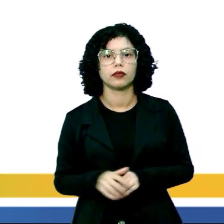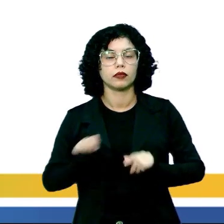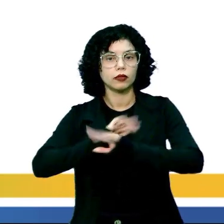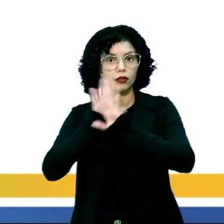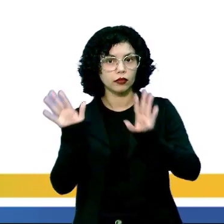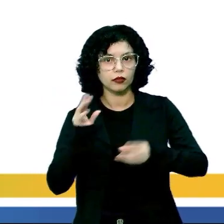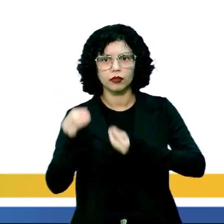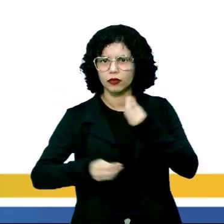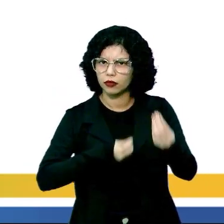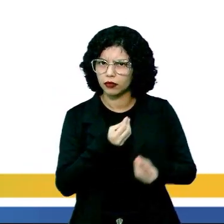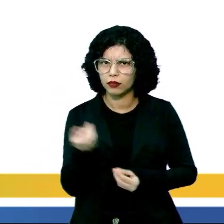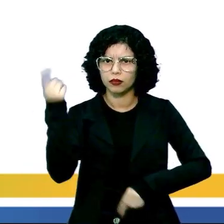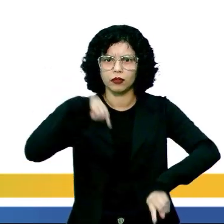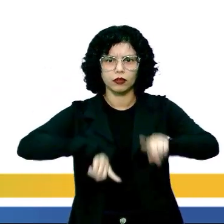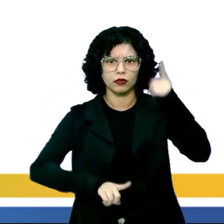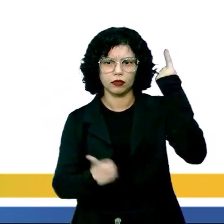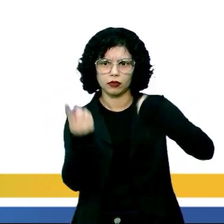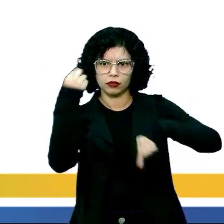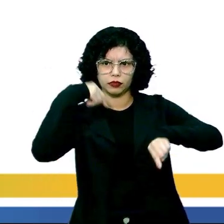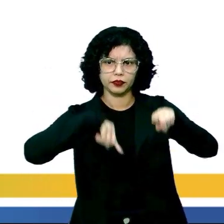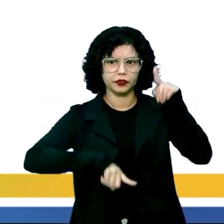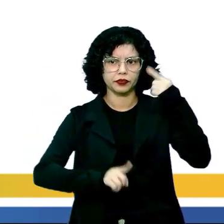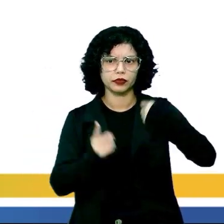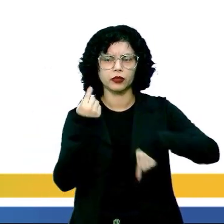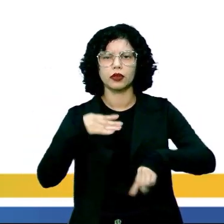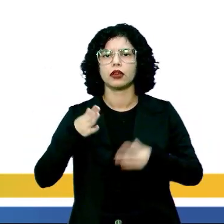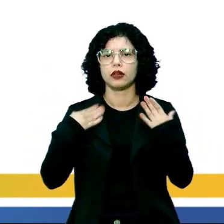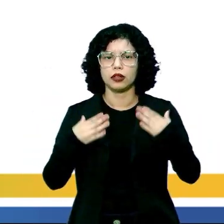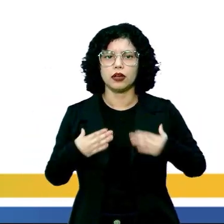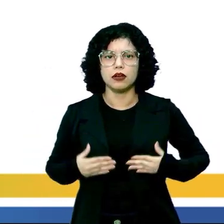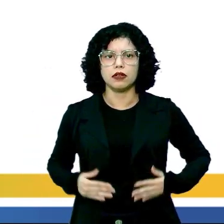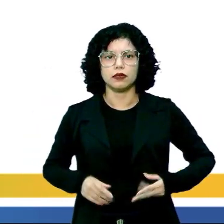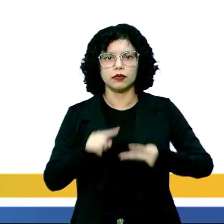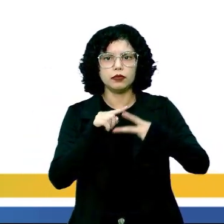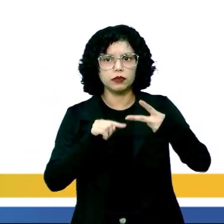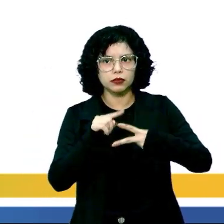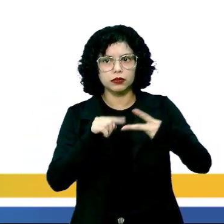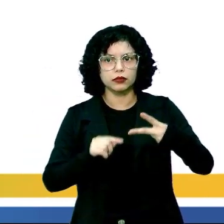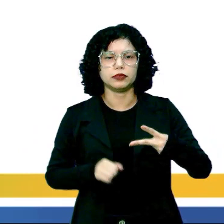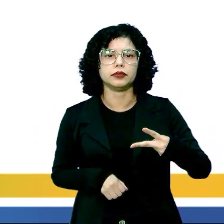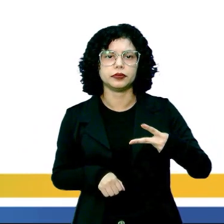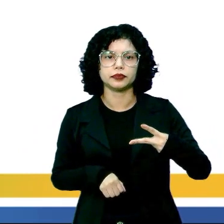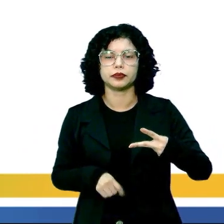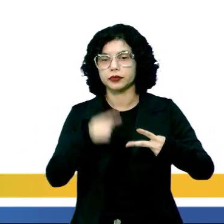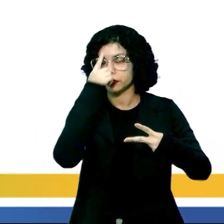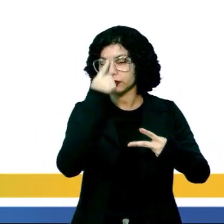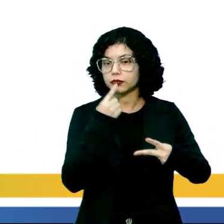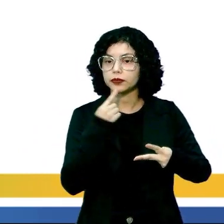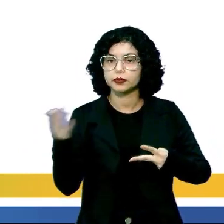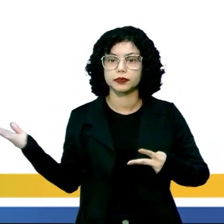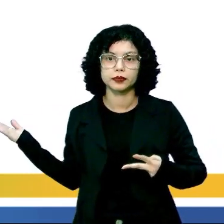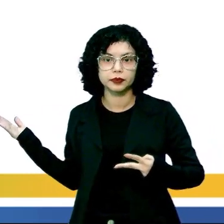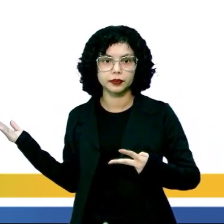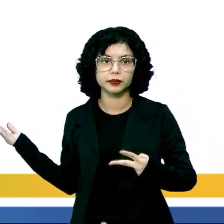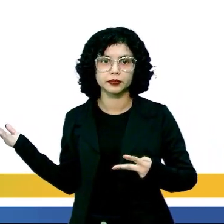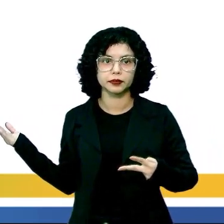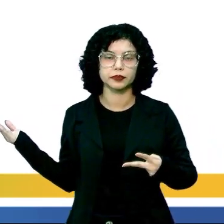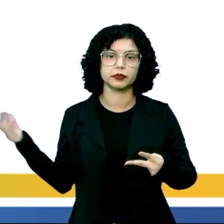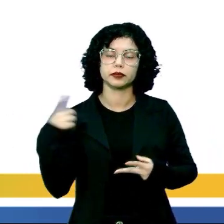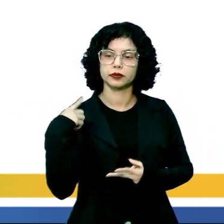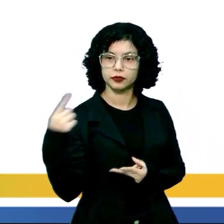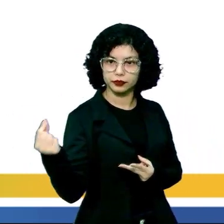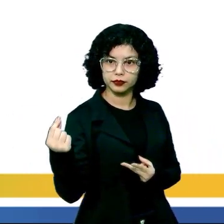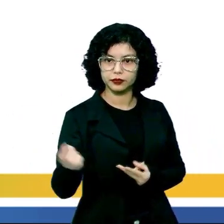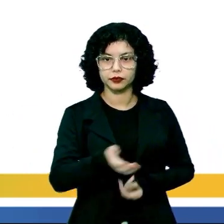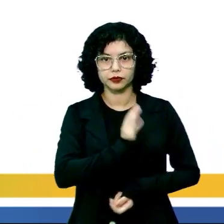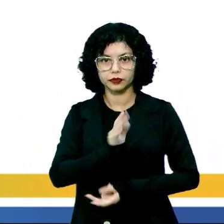claro que como é que circula esse sangue no nosso corpo? Temos dois tipos. Segue aí na imagem. O sangue, ao sair do